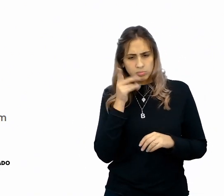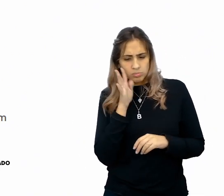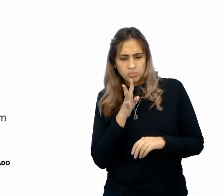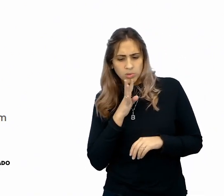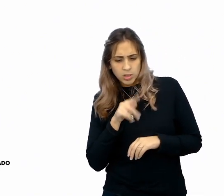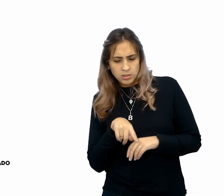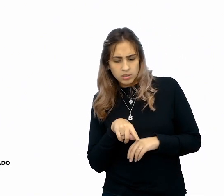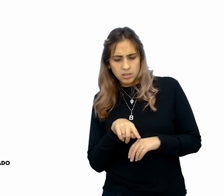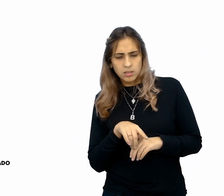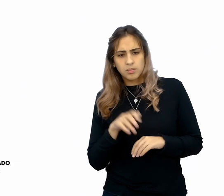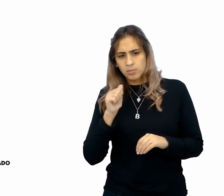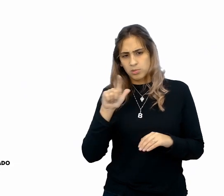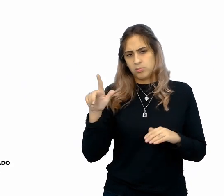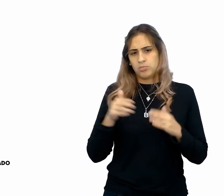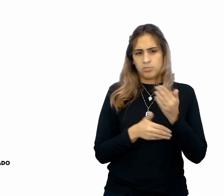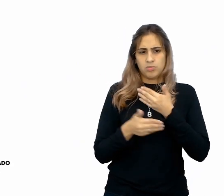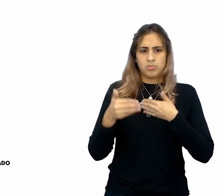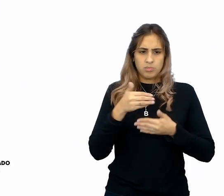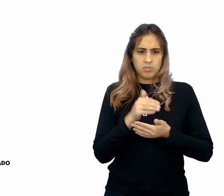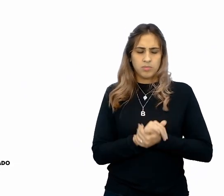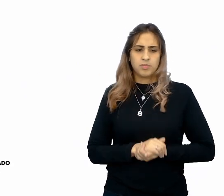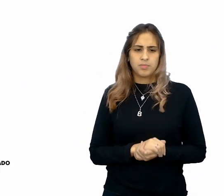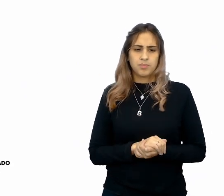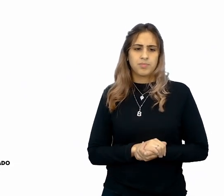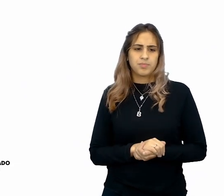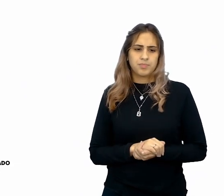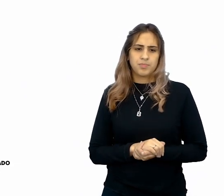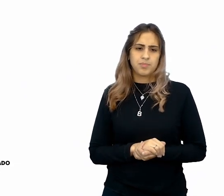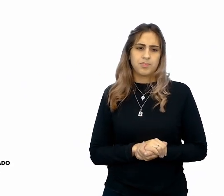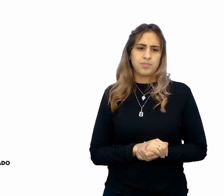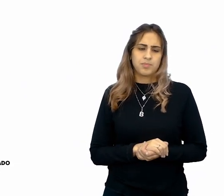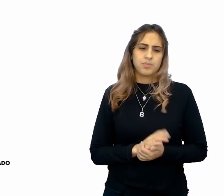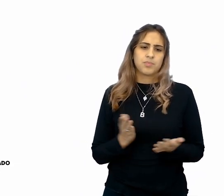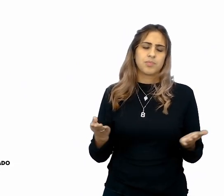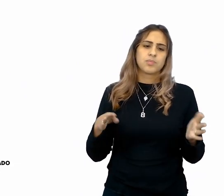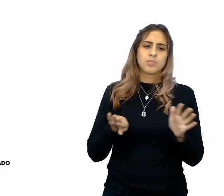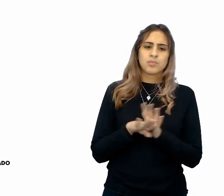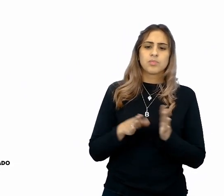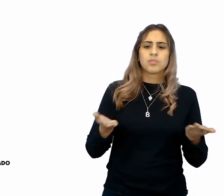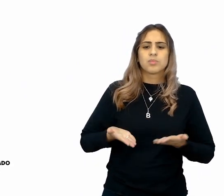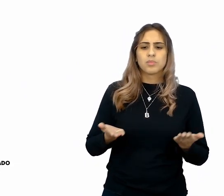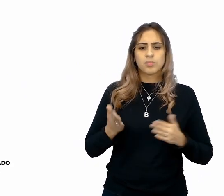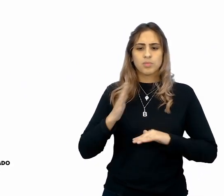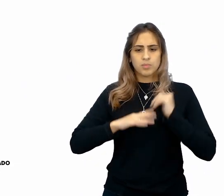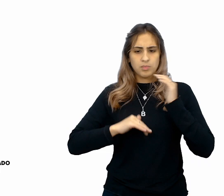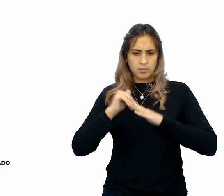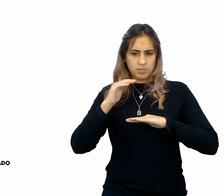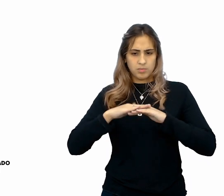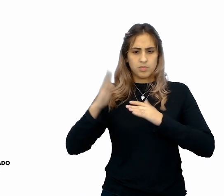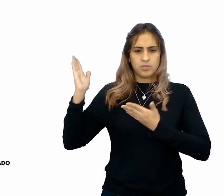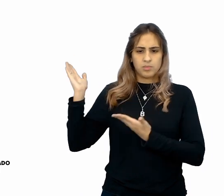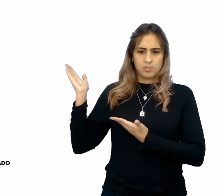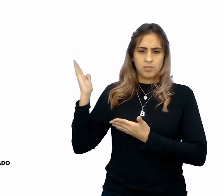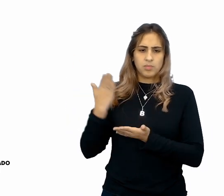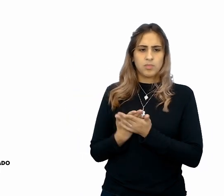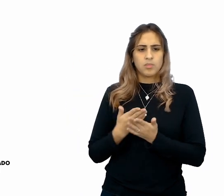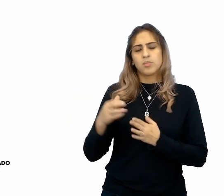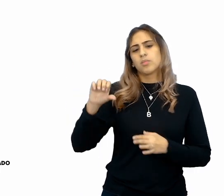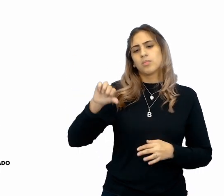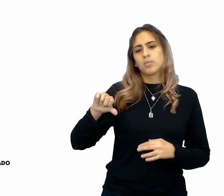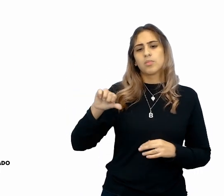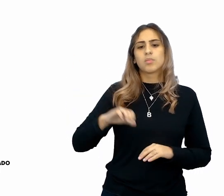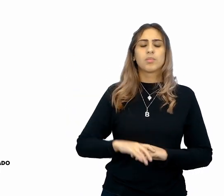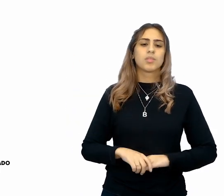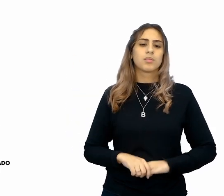conhecê-las? Pode passar o slide, por favor. Bom, chegamos agora aqui no slide da aula 9, que nós já